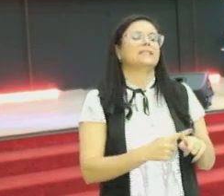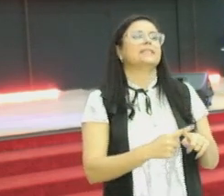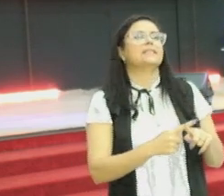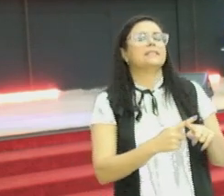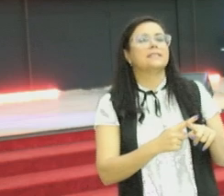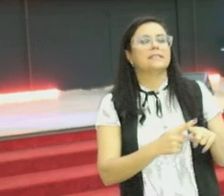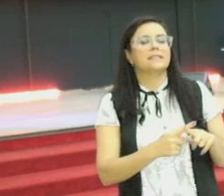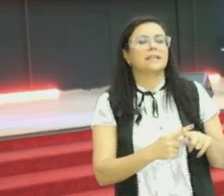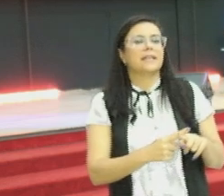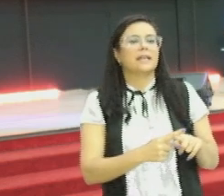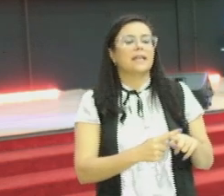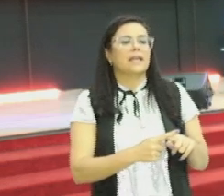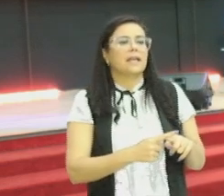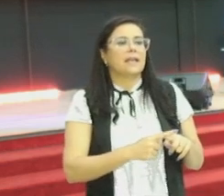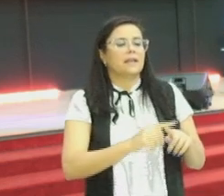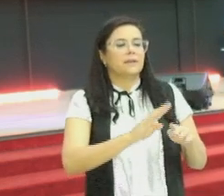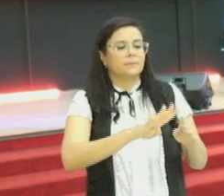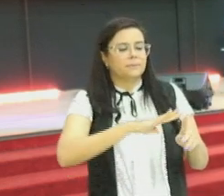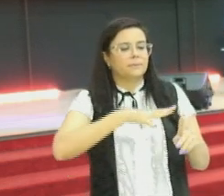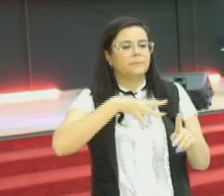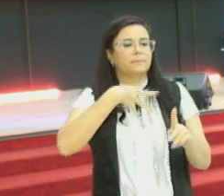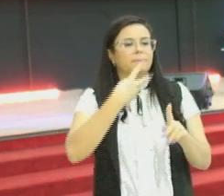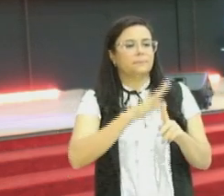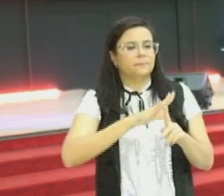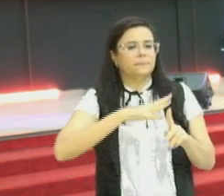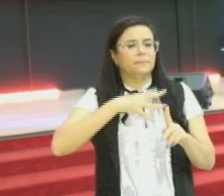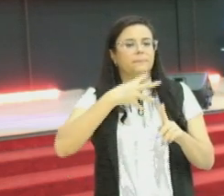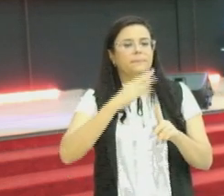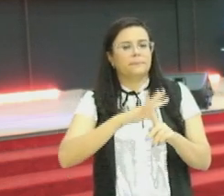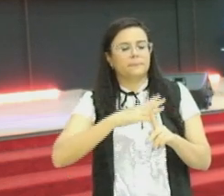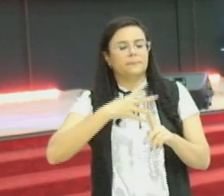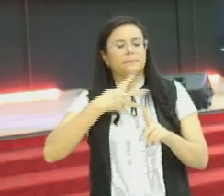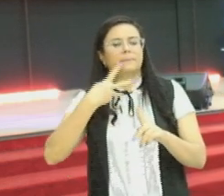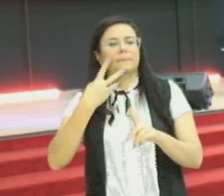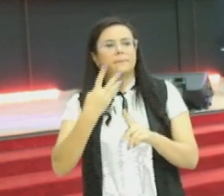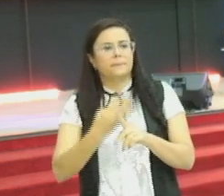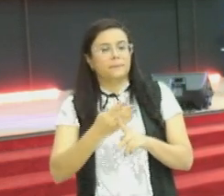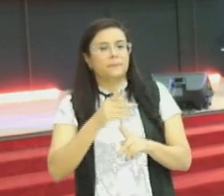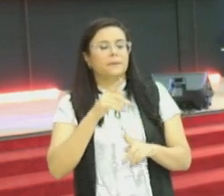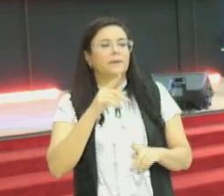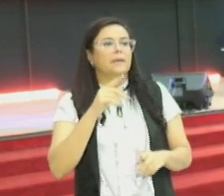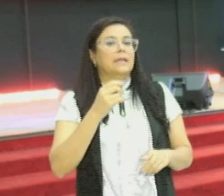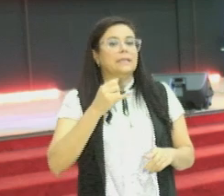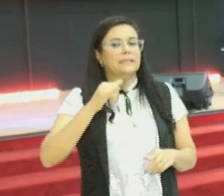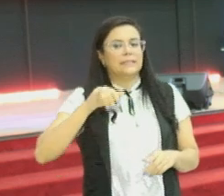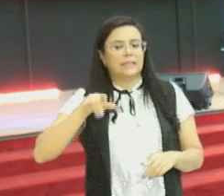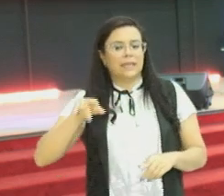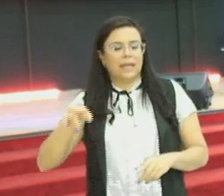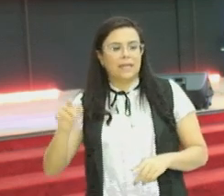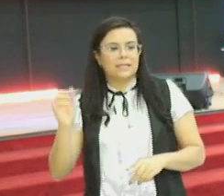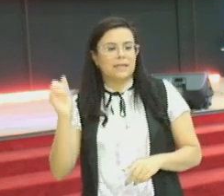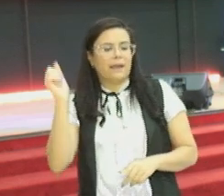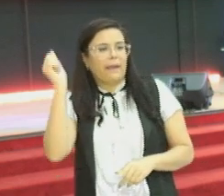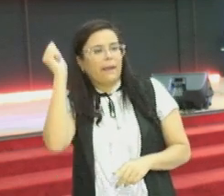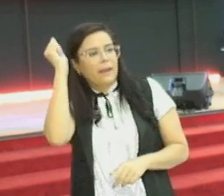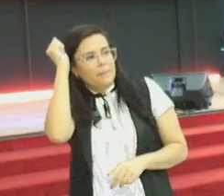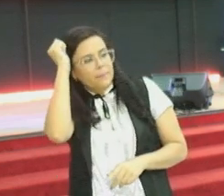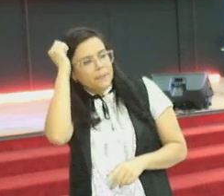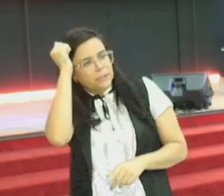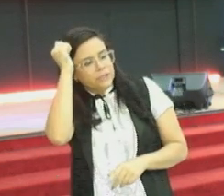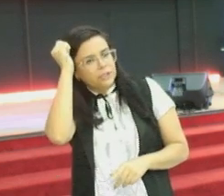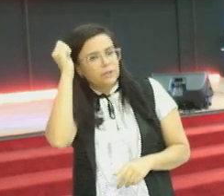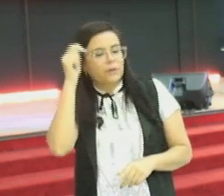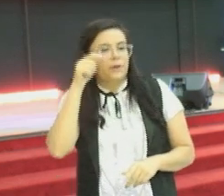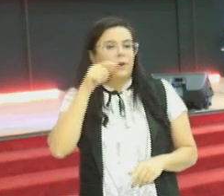arrependido, perdoe-lhe. Os apóstolos disseram ao Senhor: aumenta a